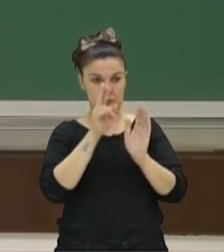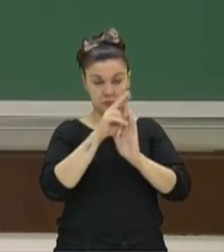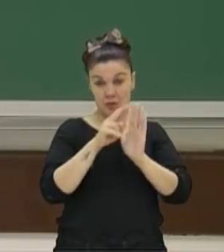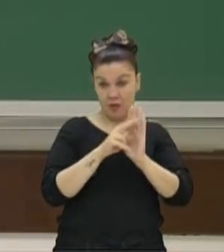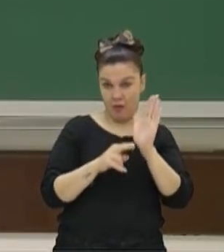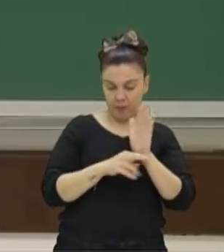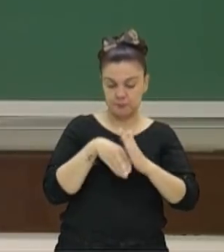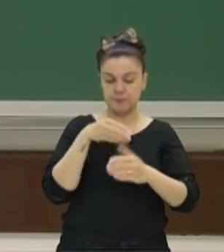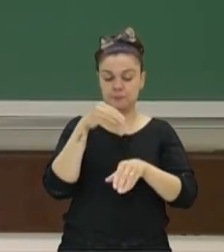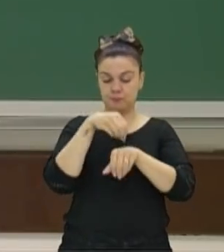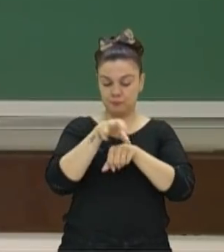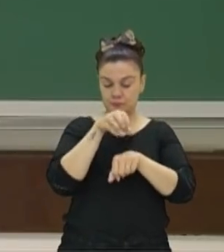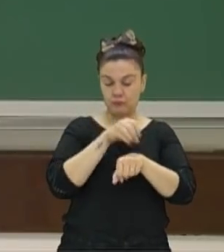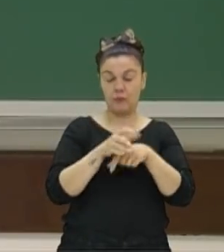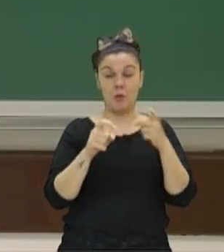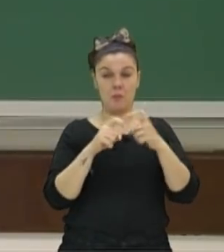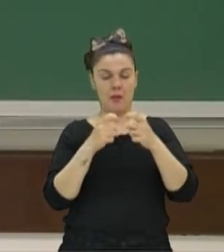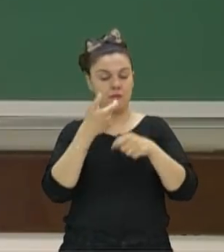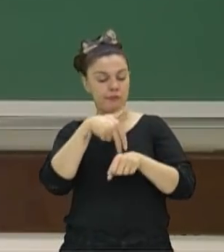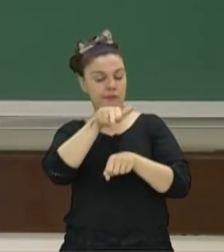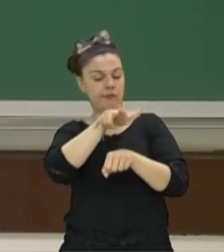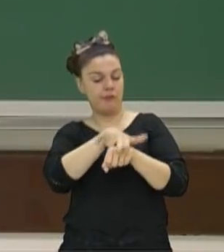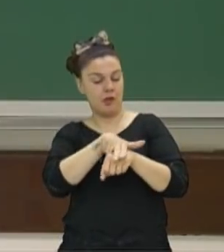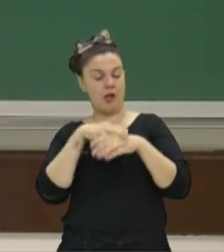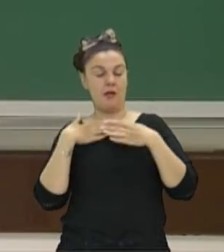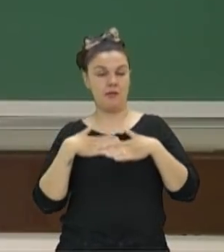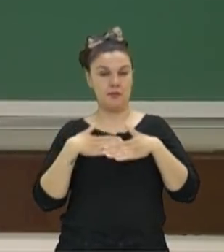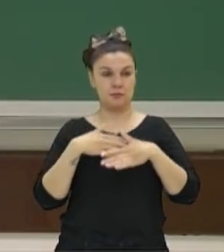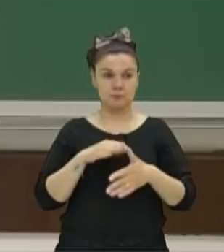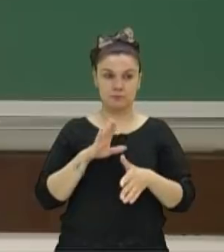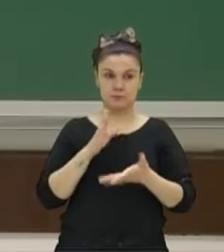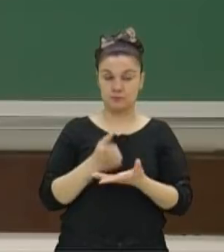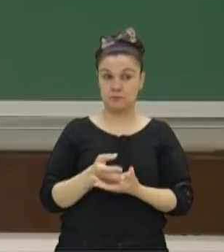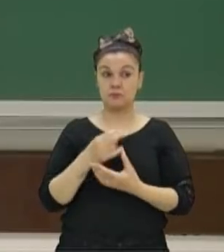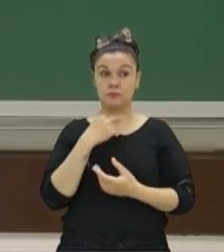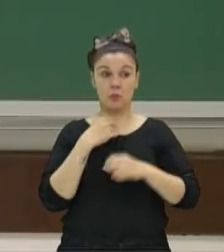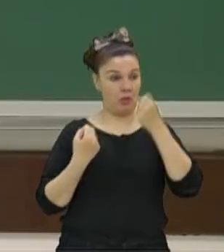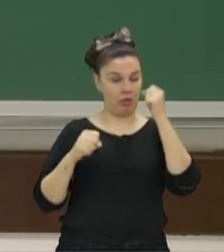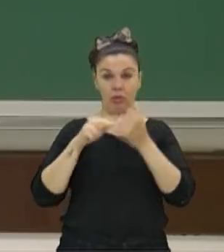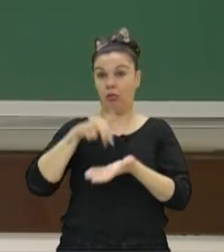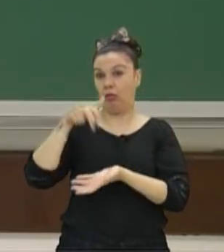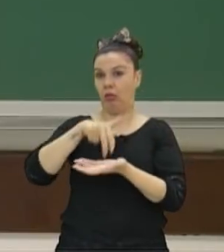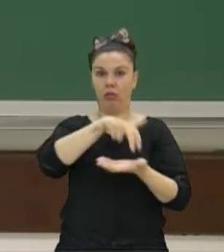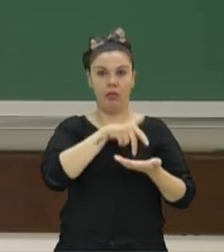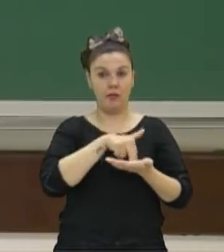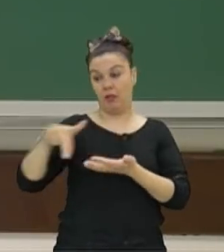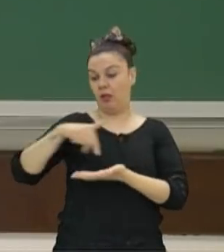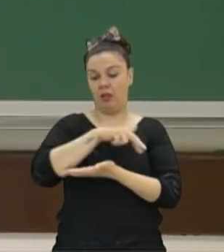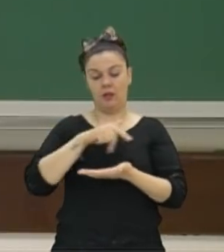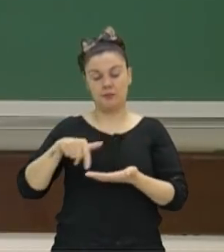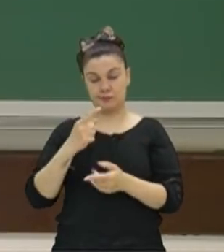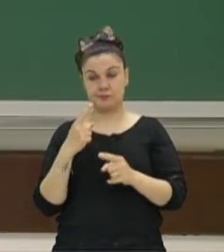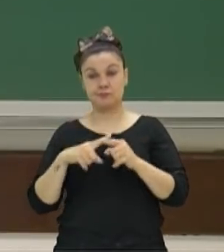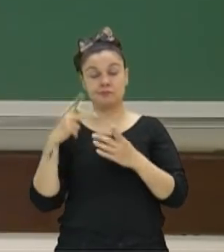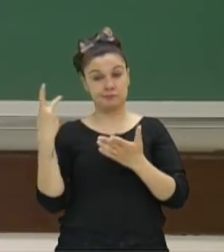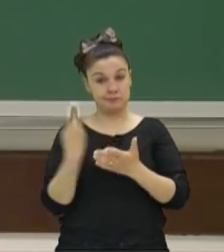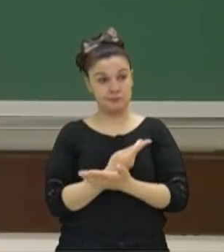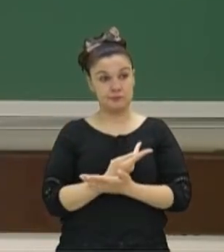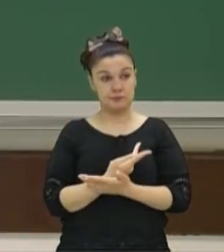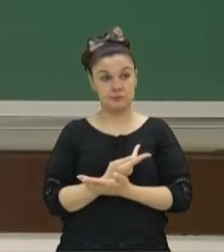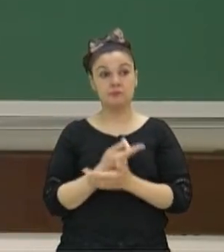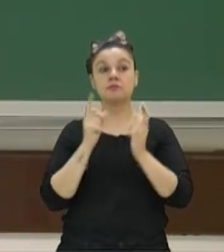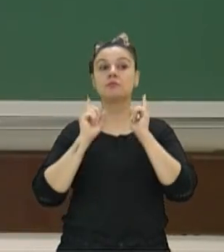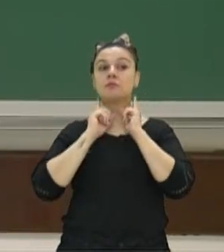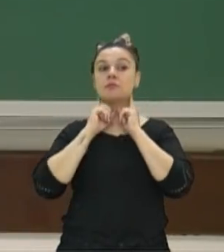orientações médicas, né? Ficar em repouso, descansando. Não pode ficar pulando, andando para lá e para cá. Por quê?